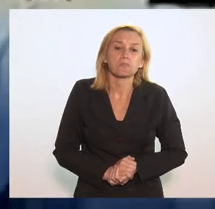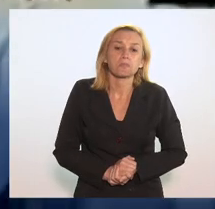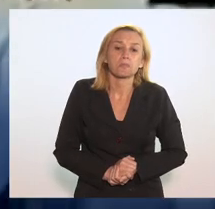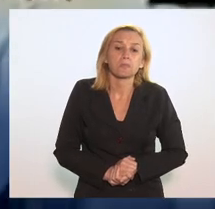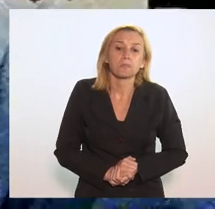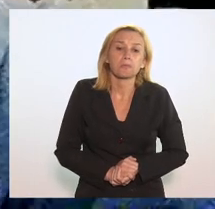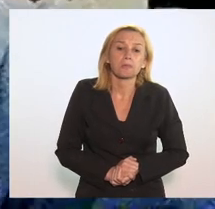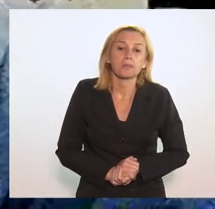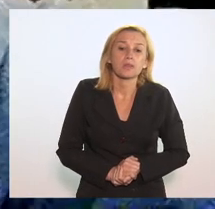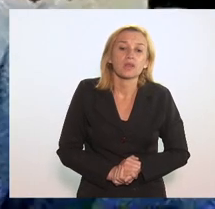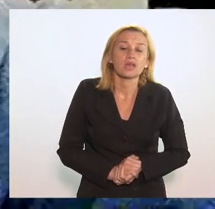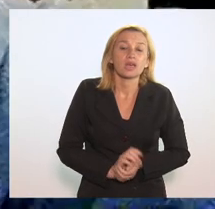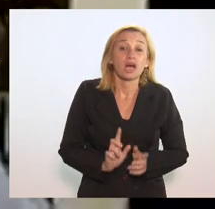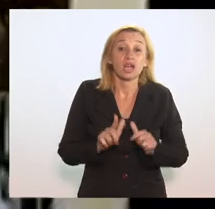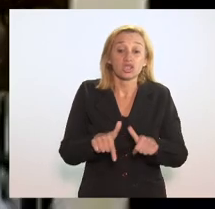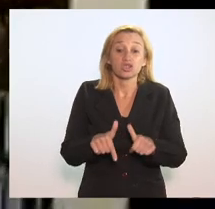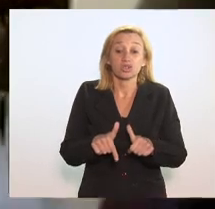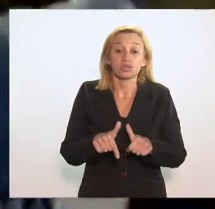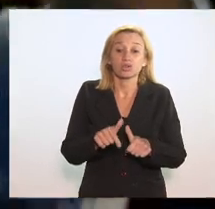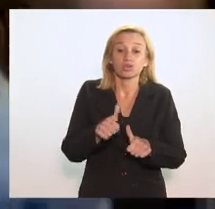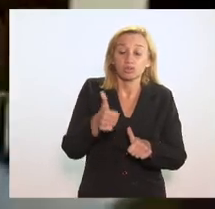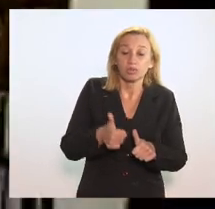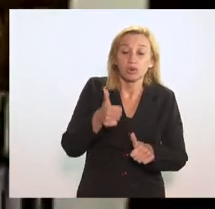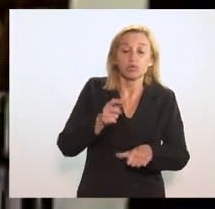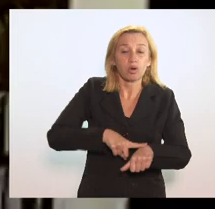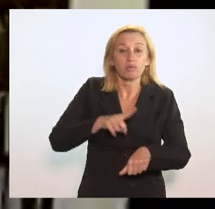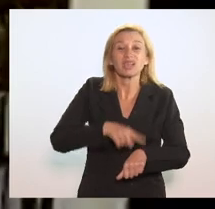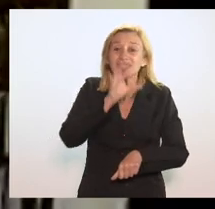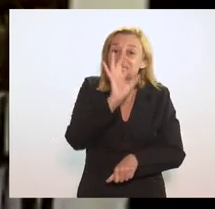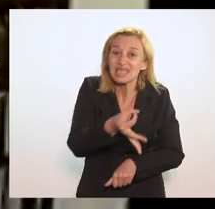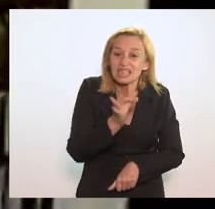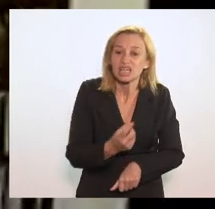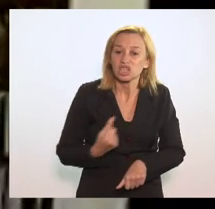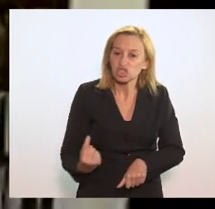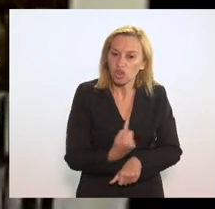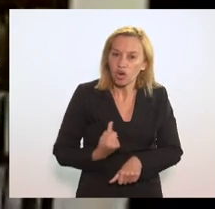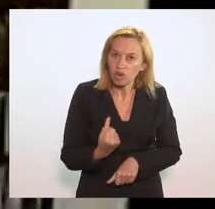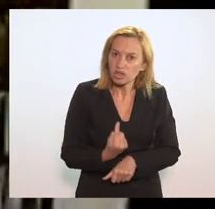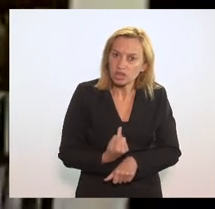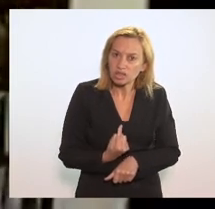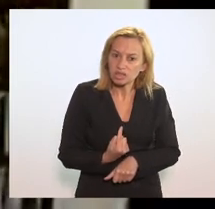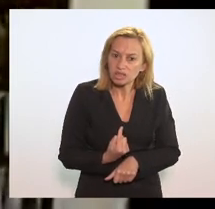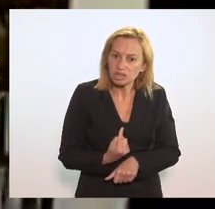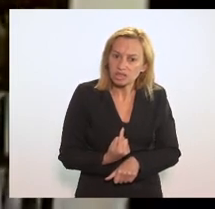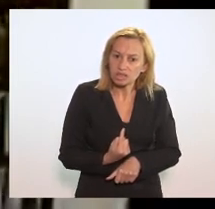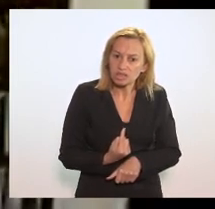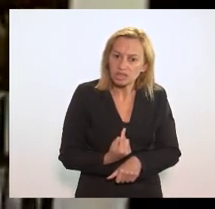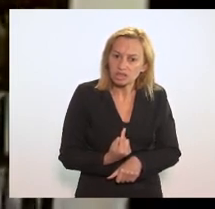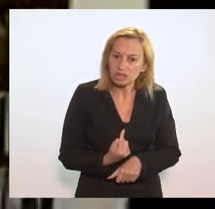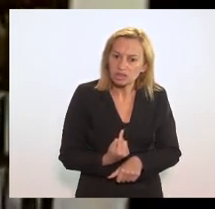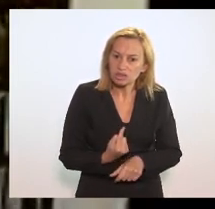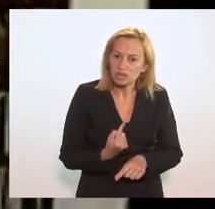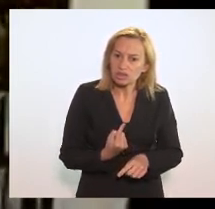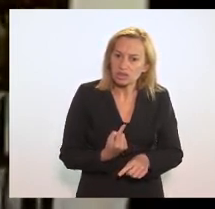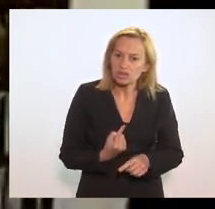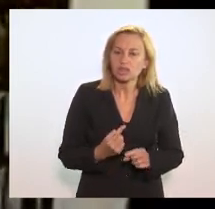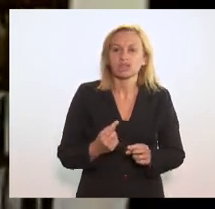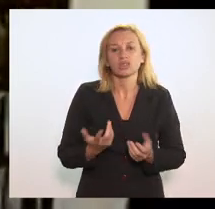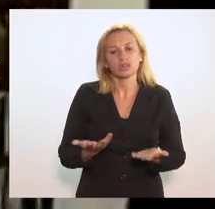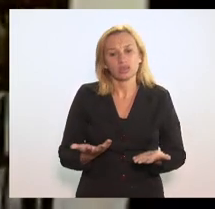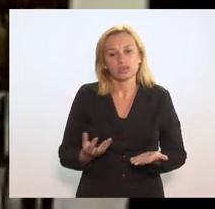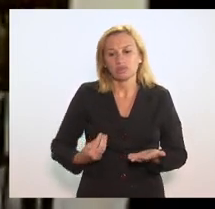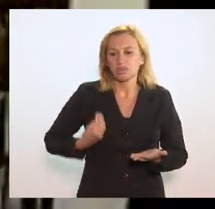adotado providências desde a primeira hora, com certeza nós não estaríamos nos encontrando na